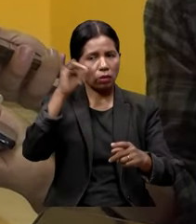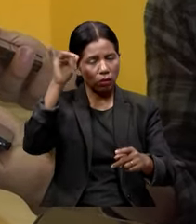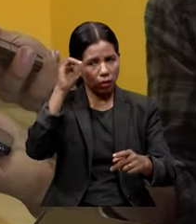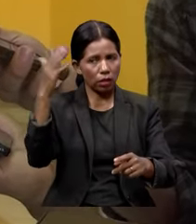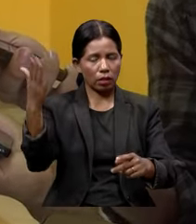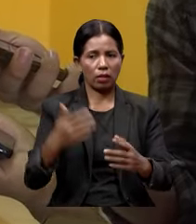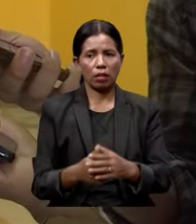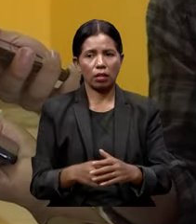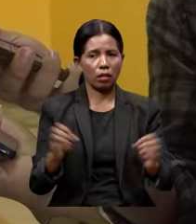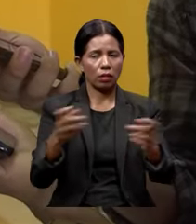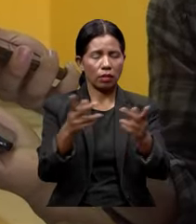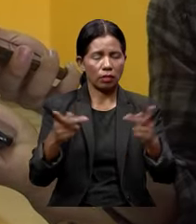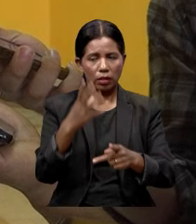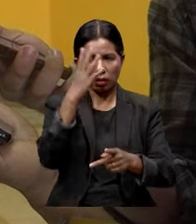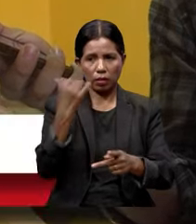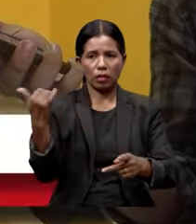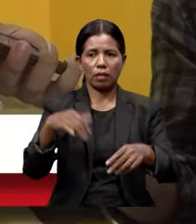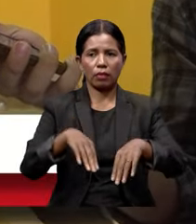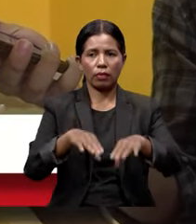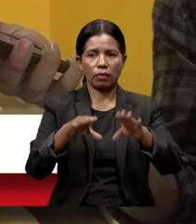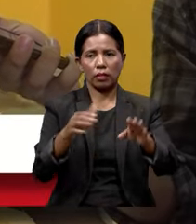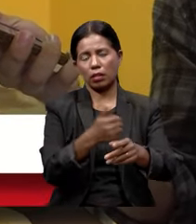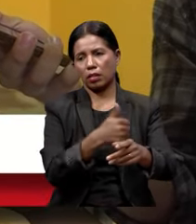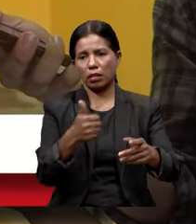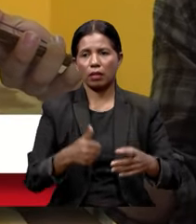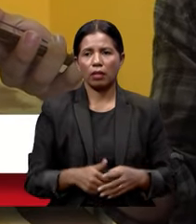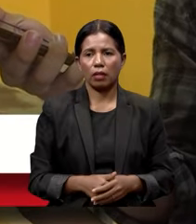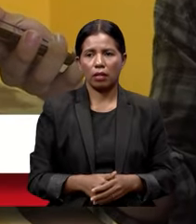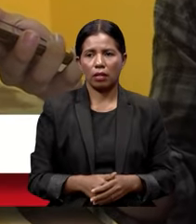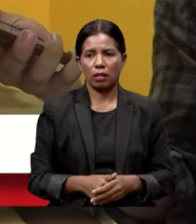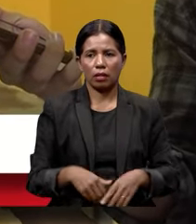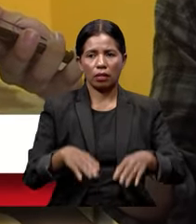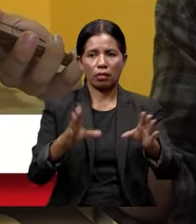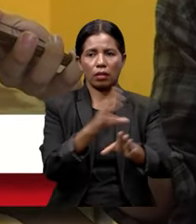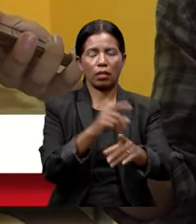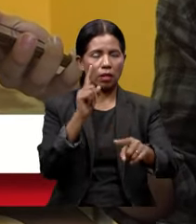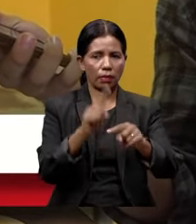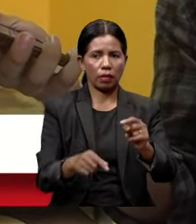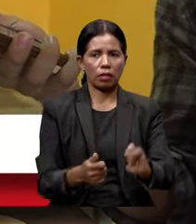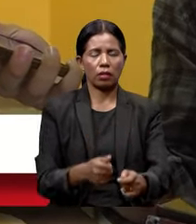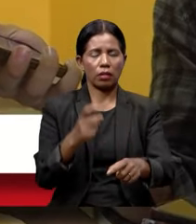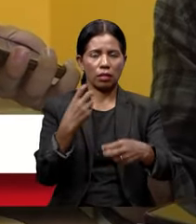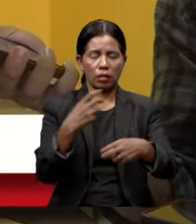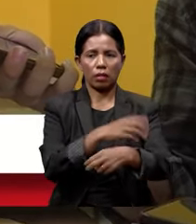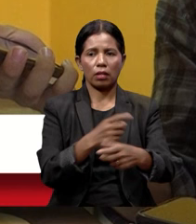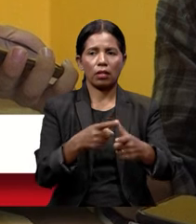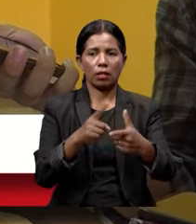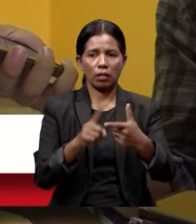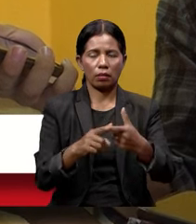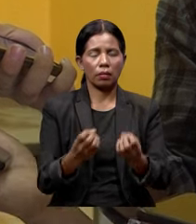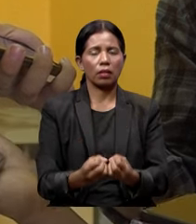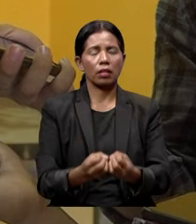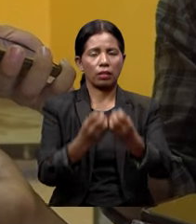é que los fatin toba de Cirfan, França, Cirilo, França, foguetes, né? Petaça, né? Lavele, né? Perigo da vida. Sorte me bota na feira